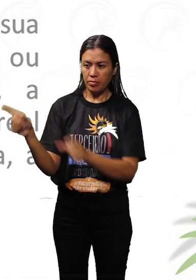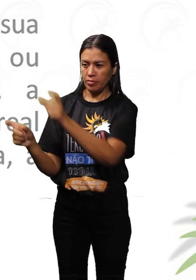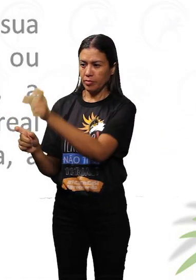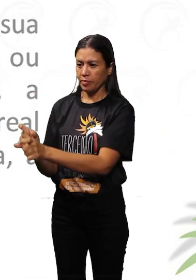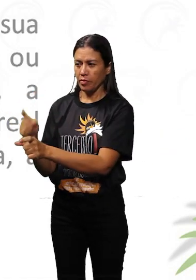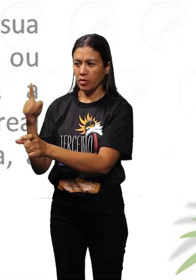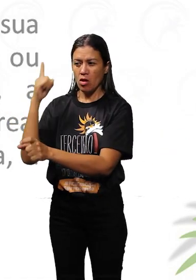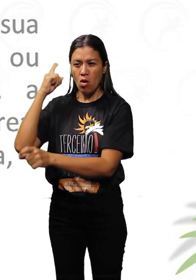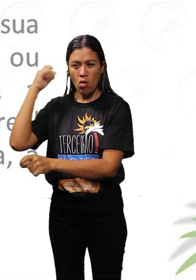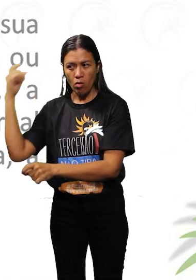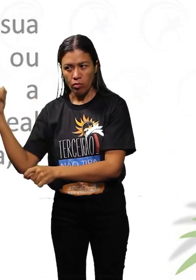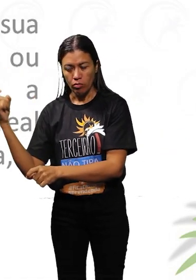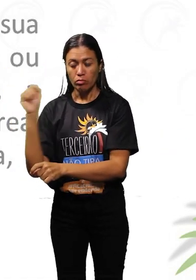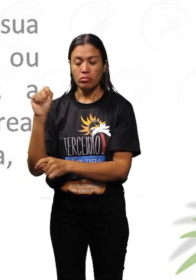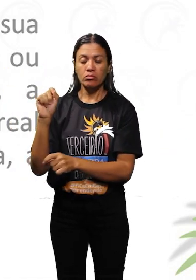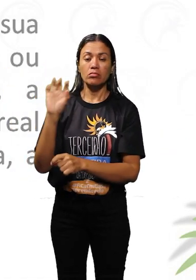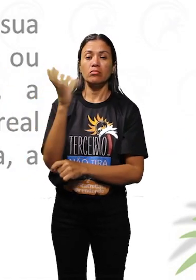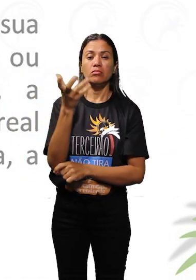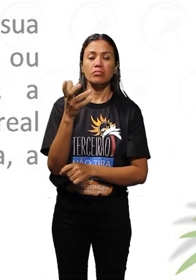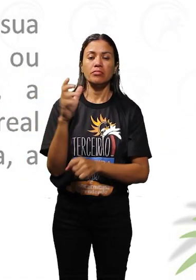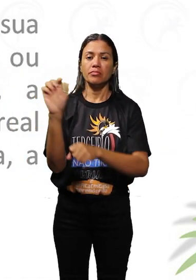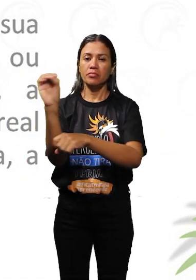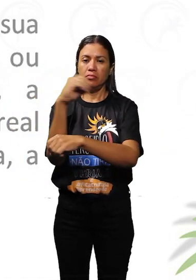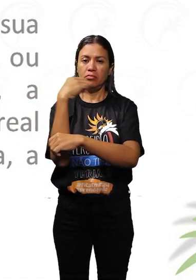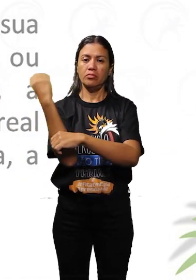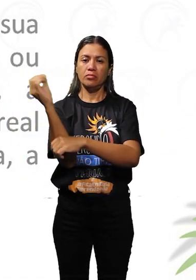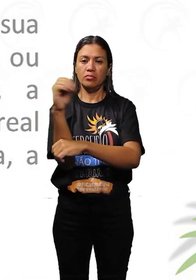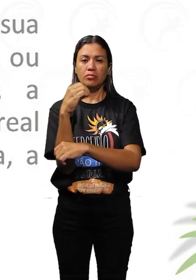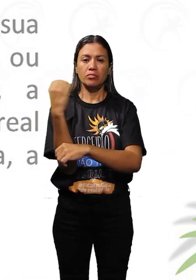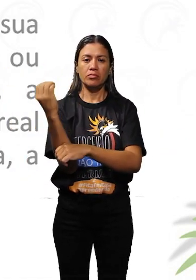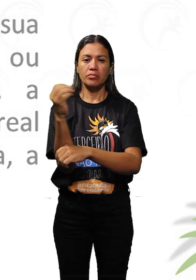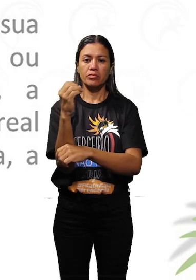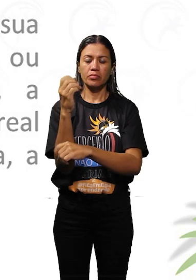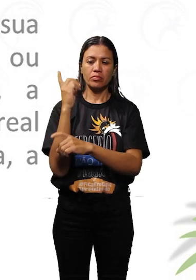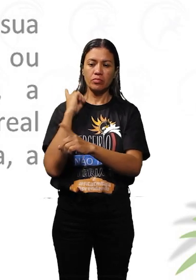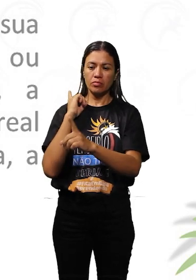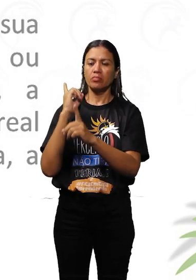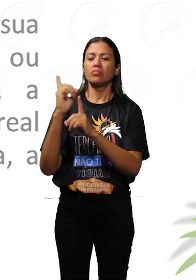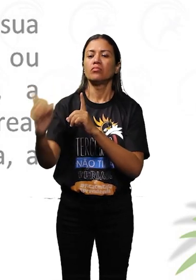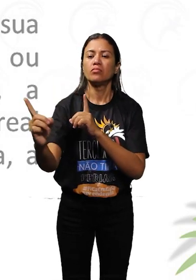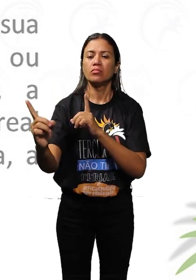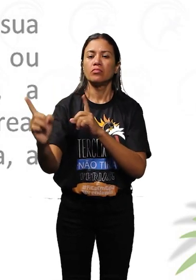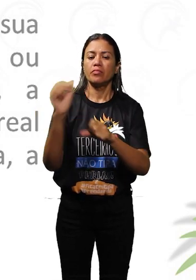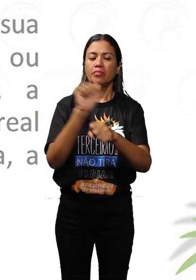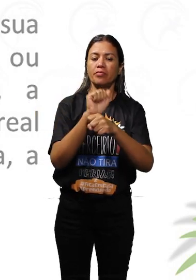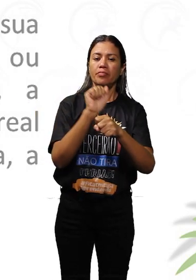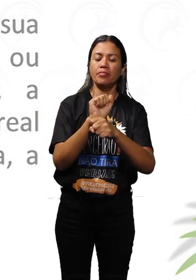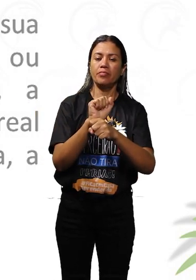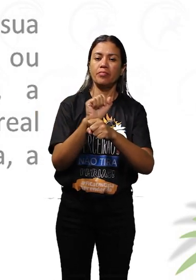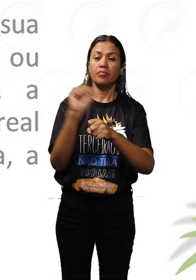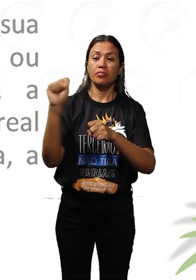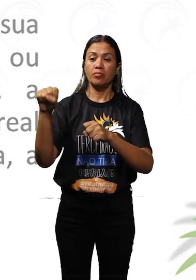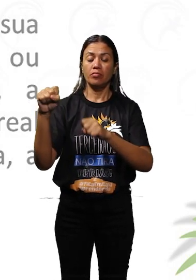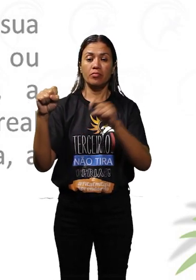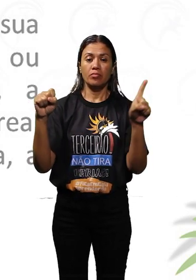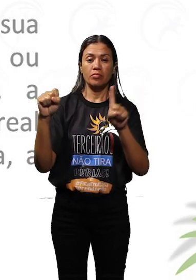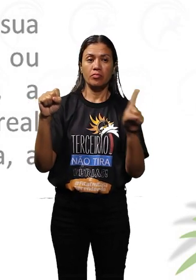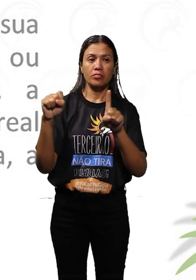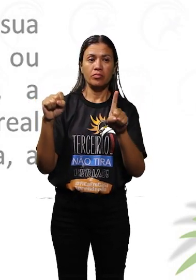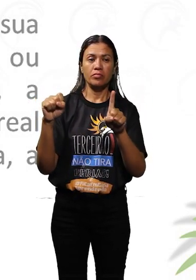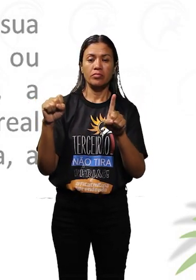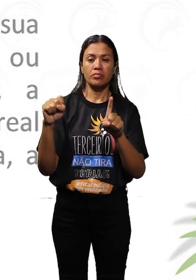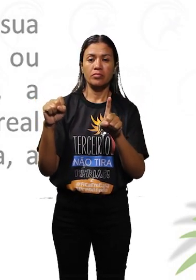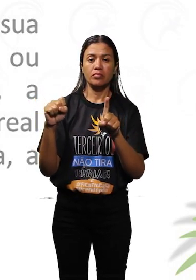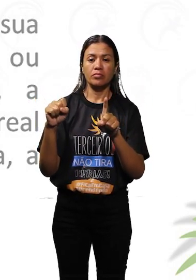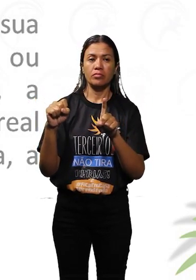por ele percebida ela é maior do que a frequência real, ou a frequência original. Então, quando existe a